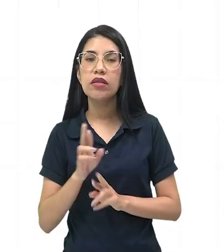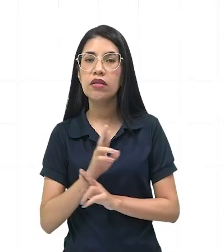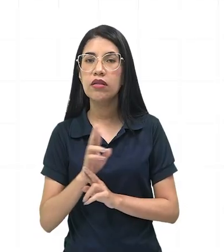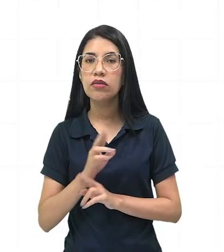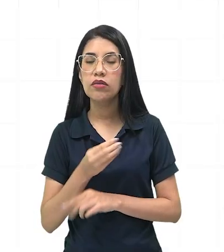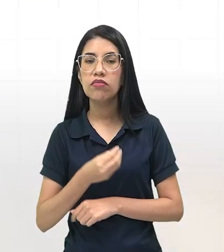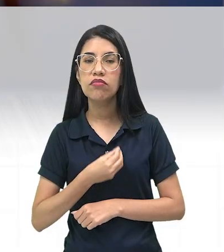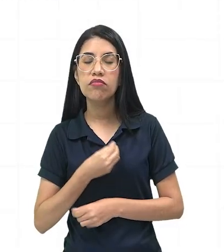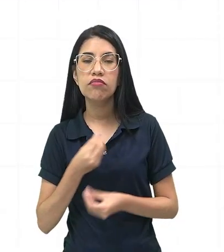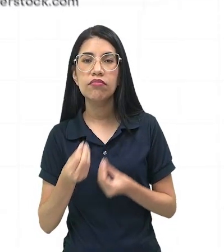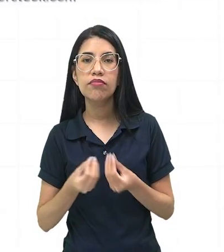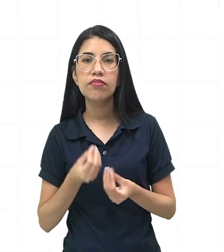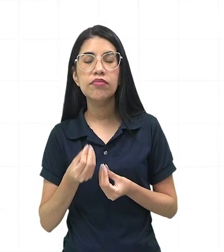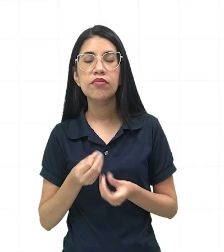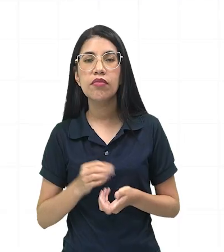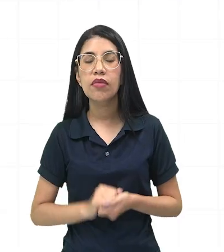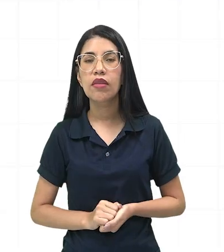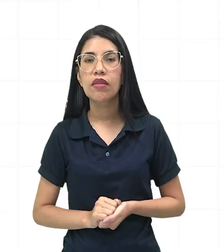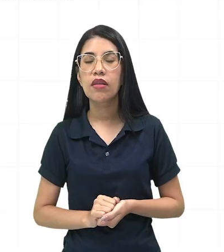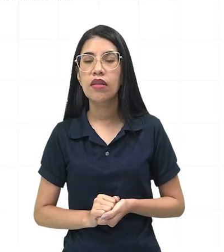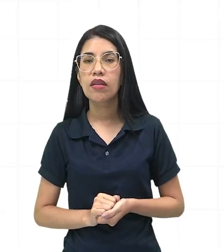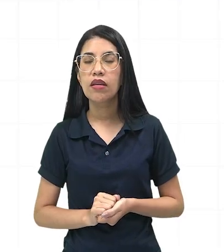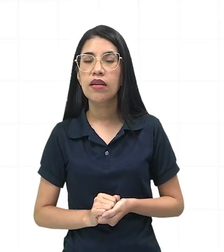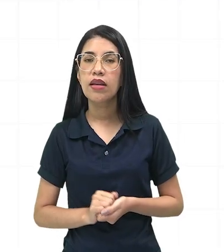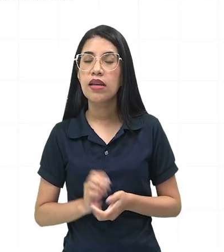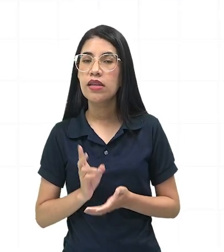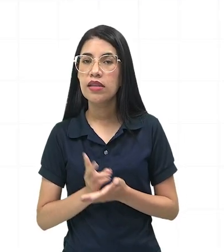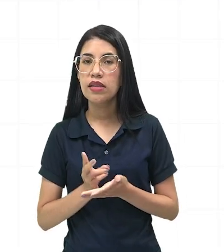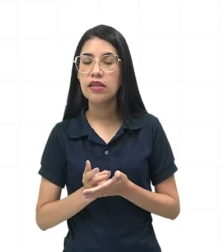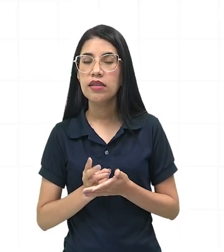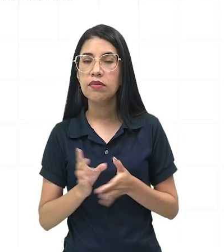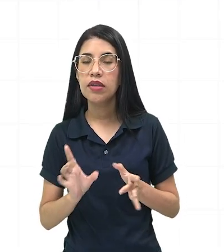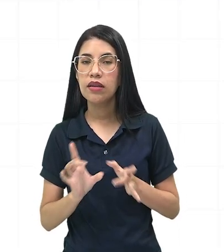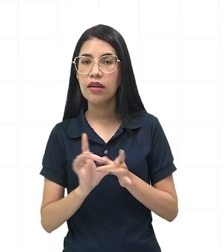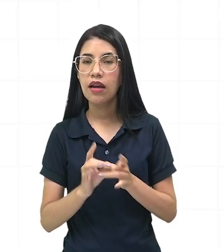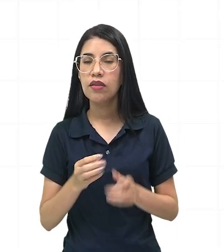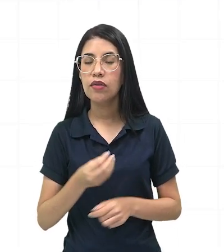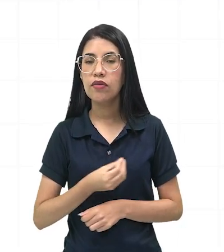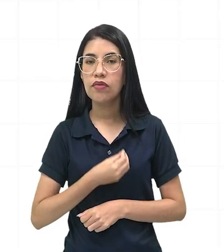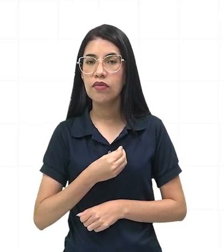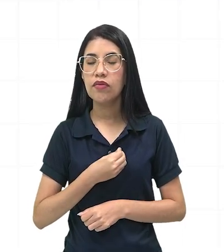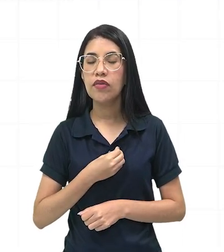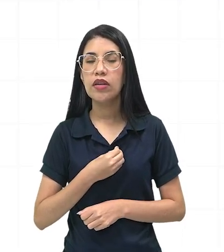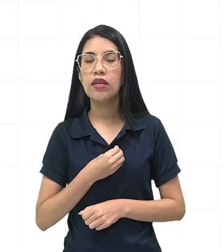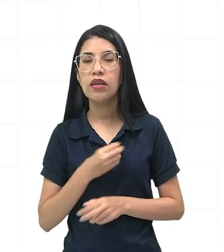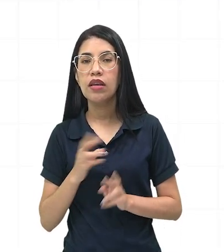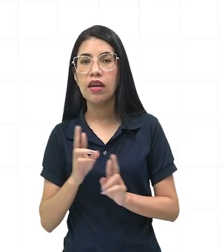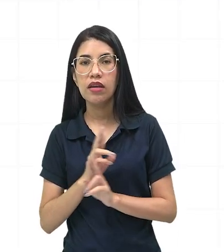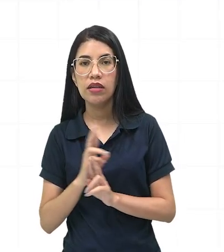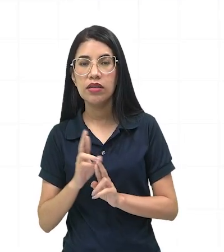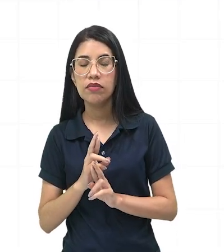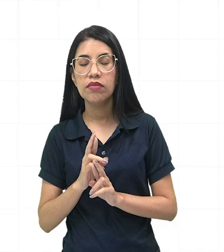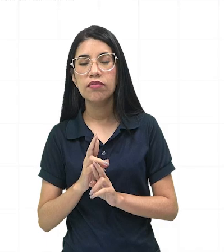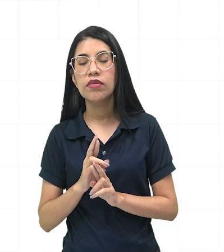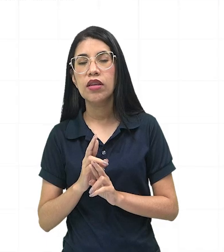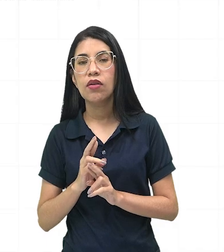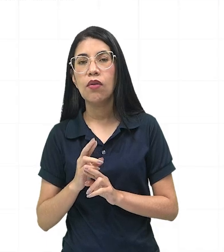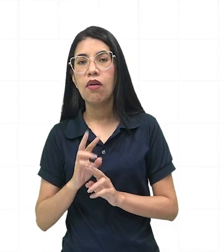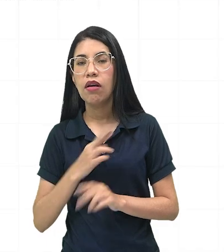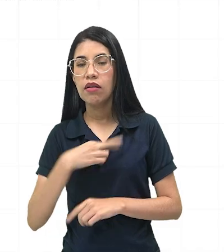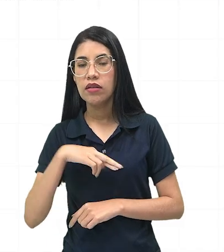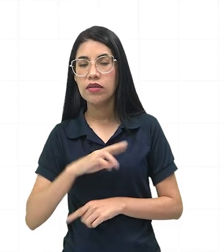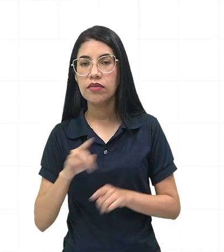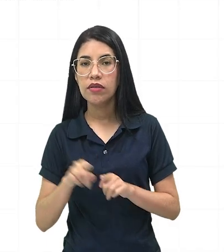vida? A religião sempre esteve ligada ao ser humano. Podemos dizer que está praticamente inerente a